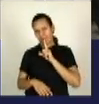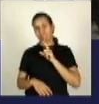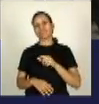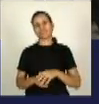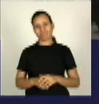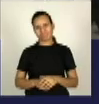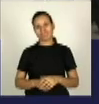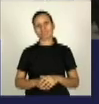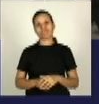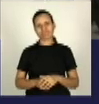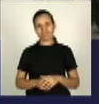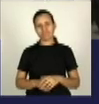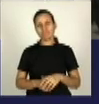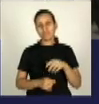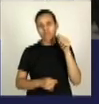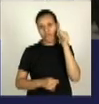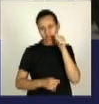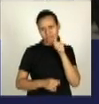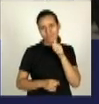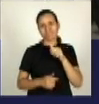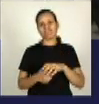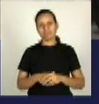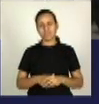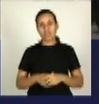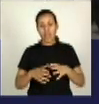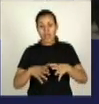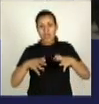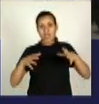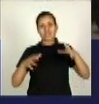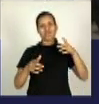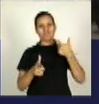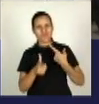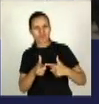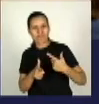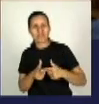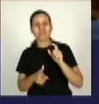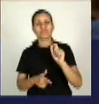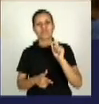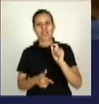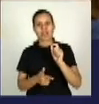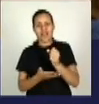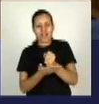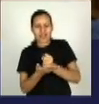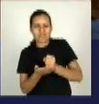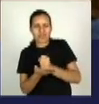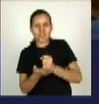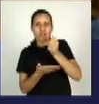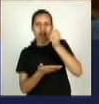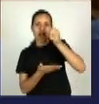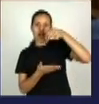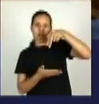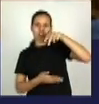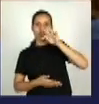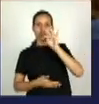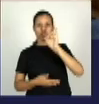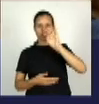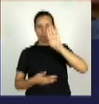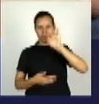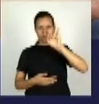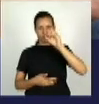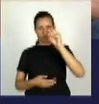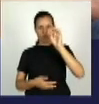mulheres, de peixes fêmeas. Agora, a grande questão são os antibióticos, quer dizer, nós estamos vivendo hoje,